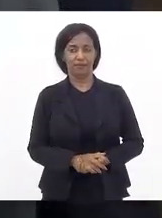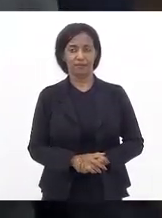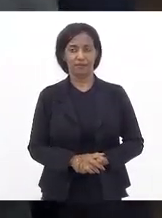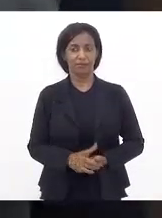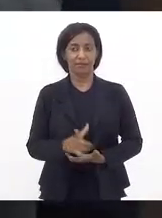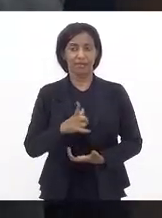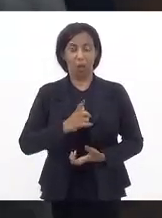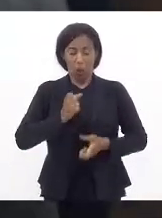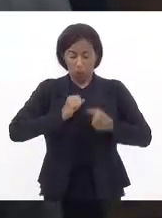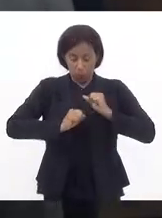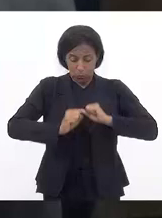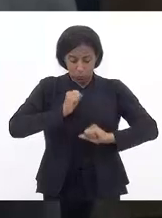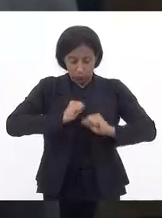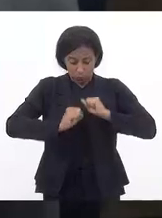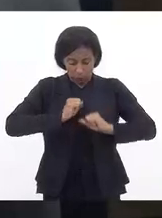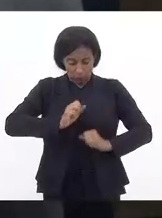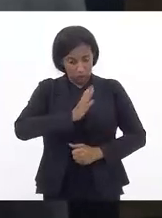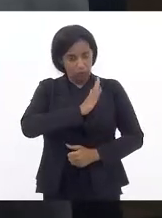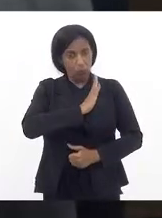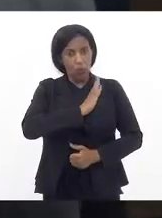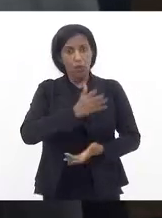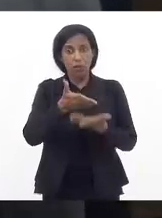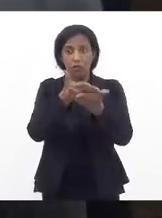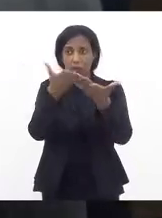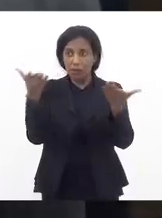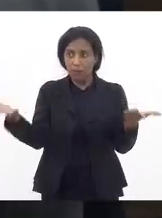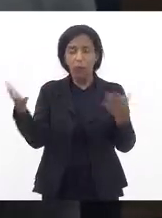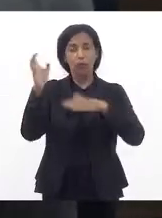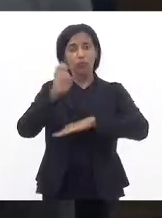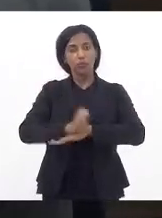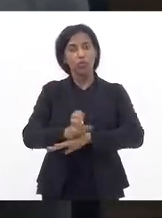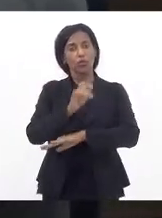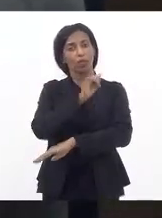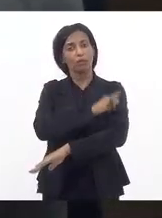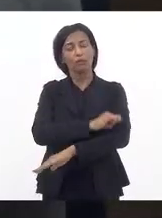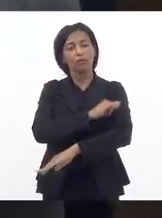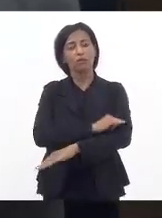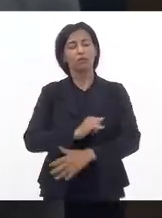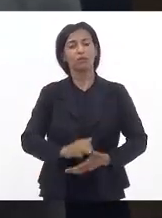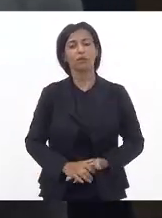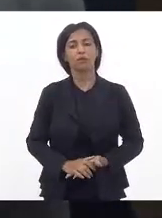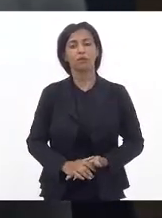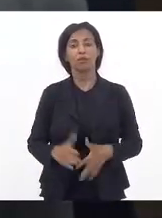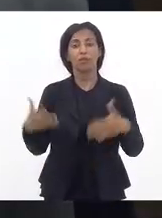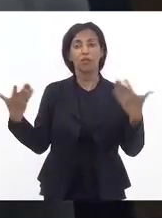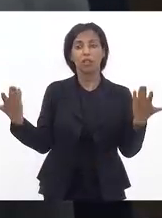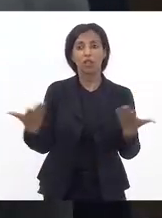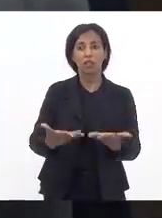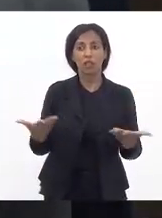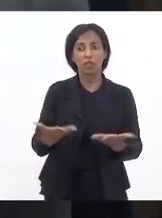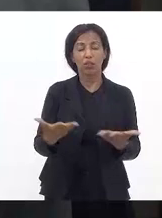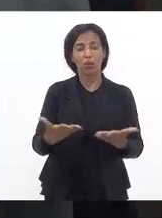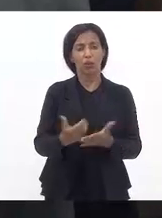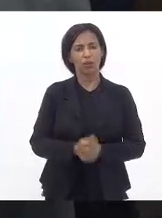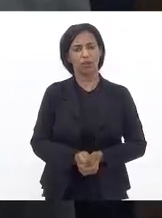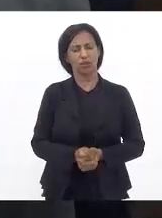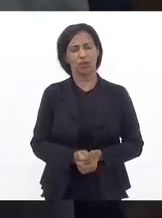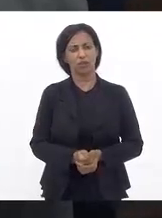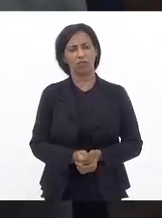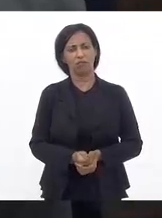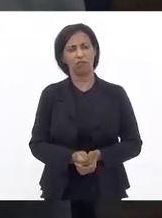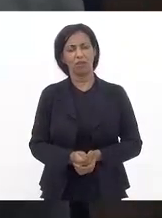e tem uma angústia no coração dessa população do estado do Rio de Janeiro que hoje estão sendo Toledos